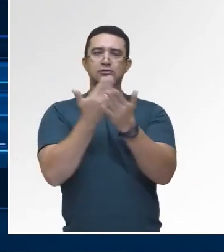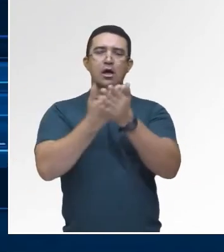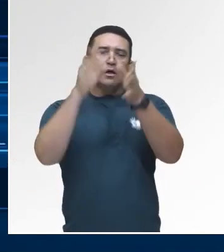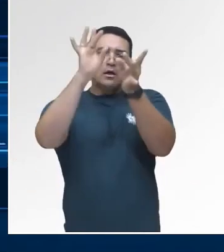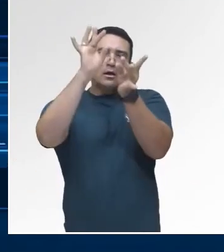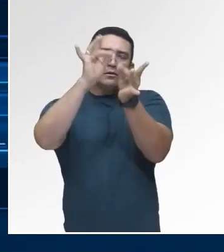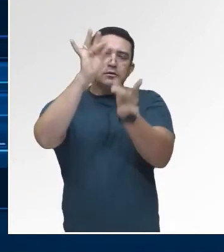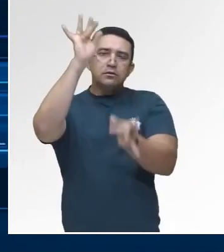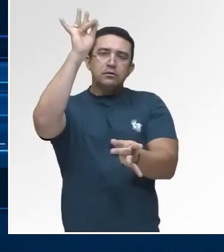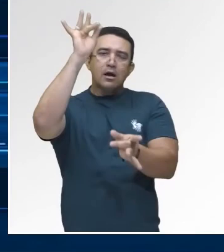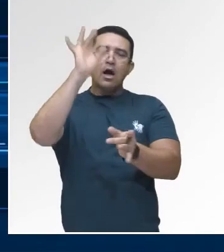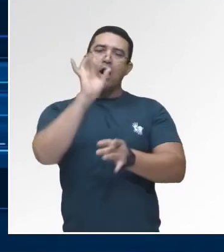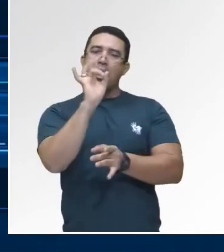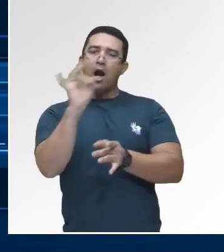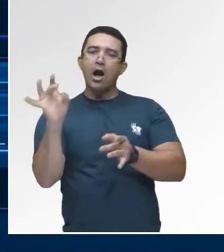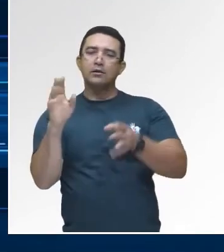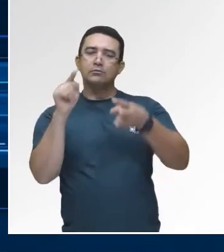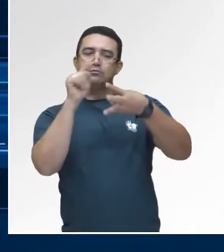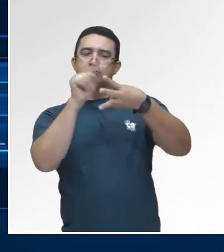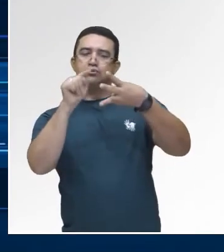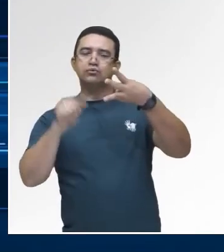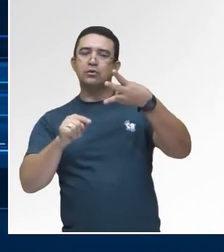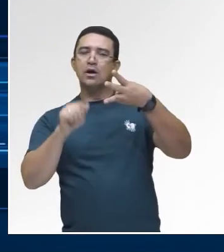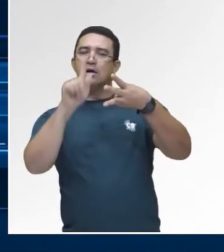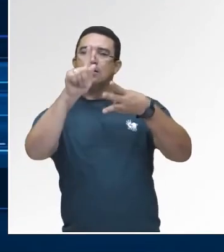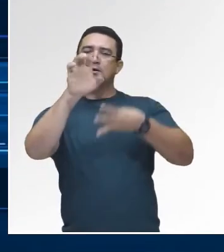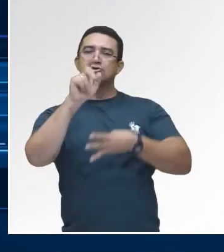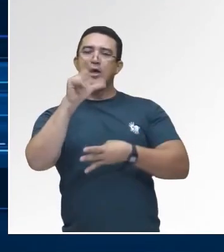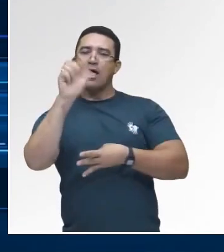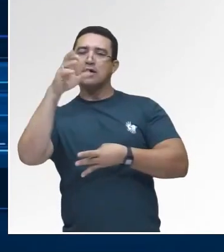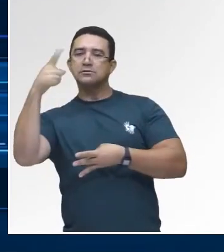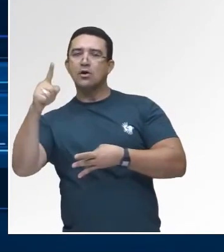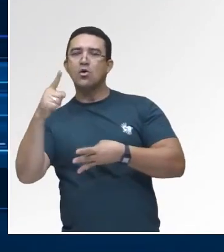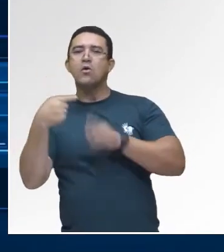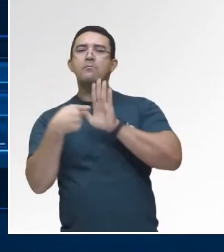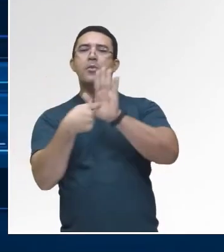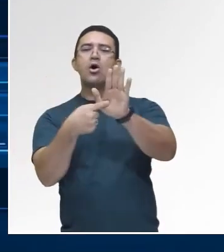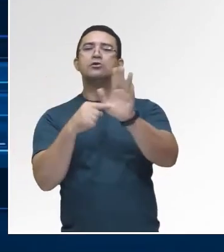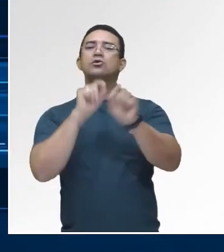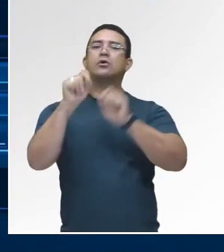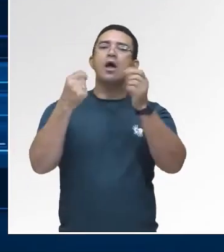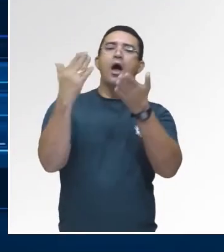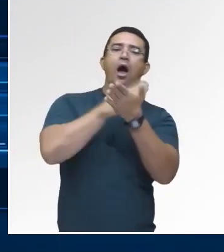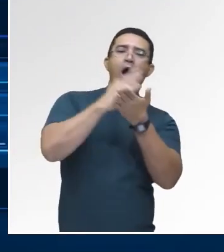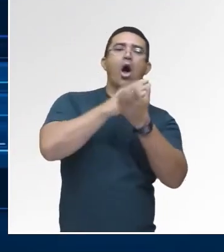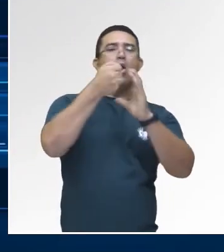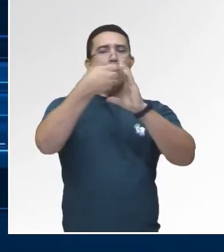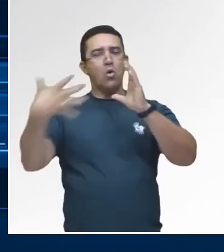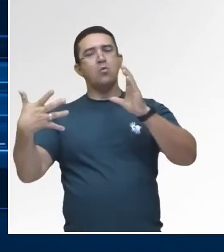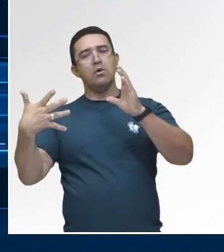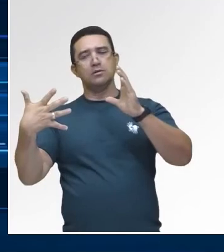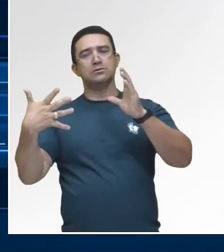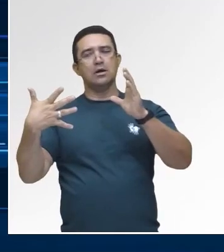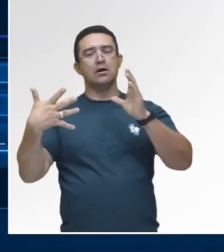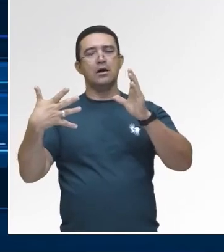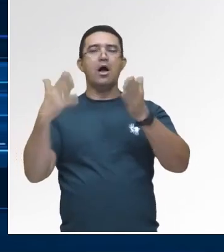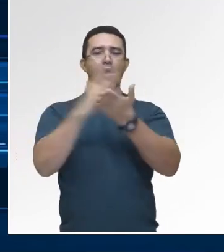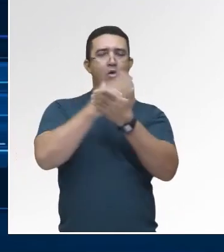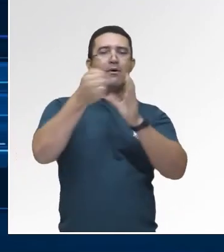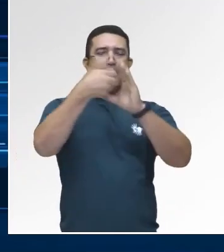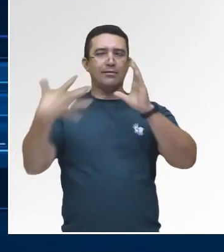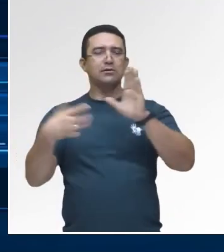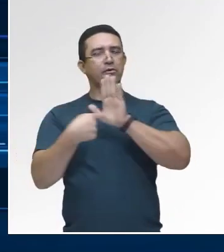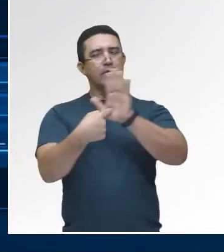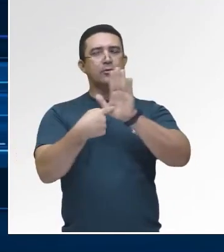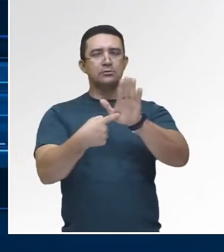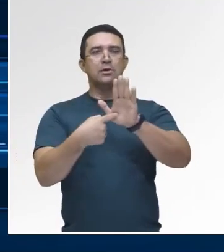detalhadamente, cada geração ela vai trazer algumas dessas características, nem todas,